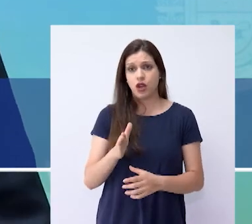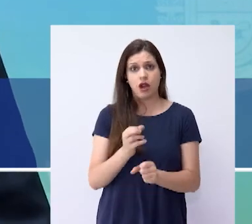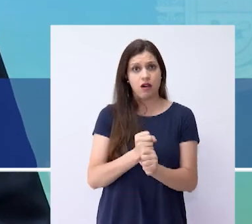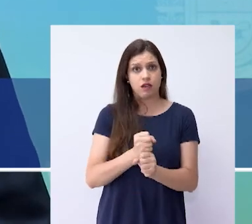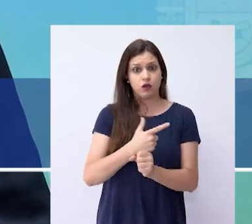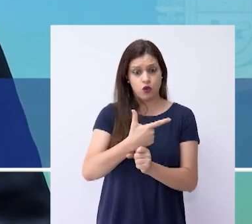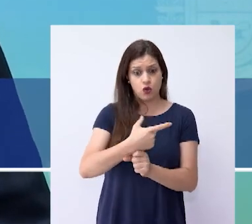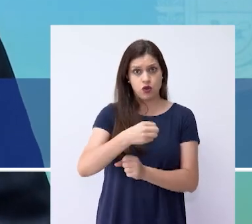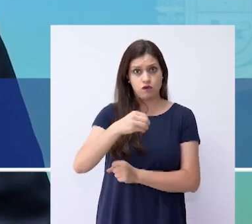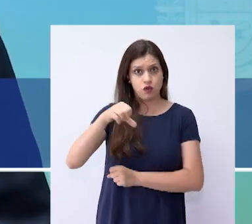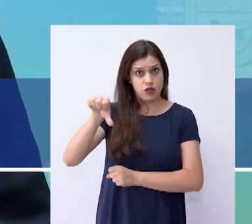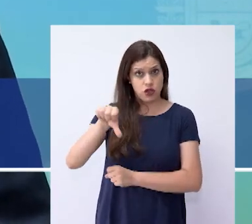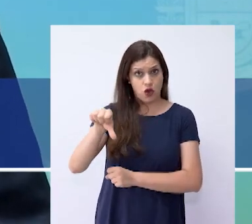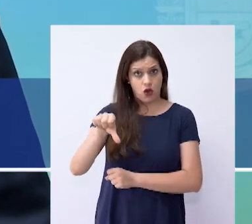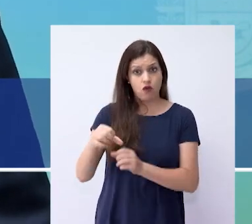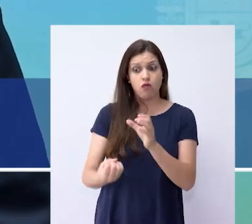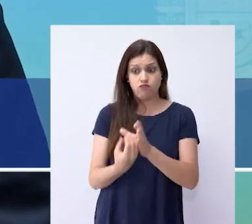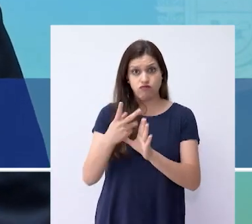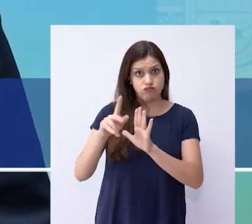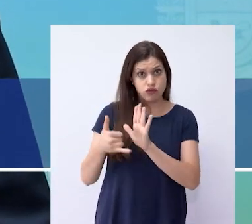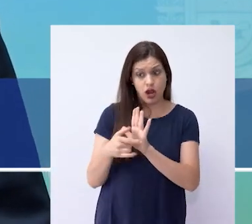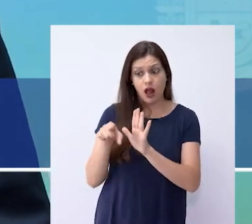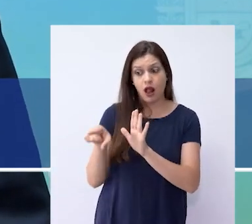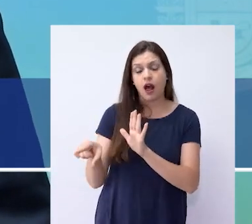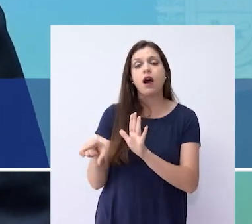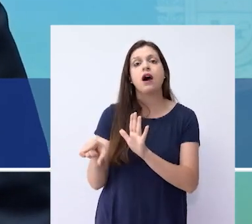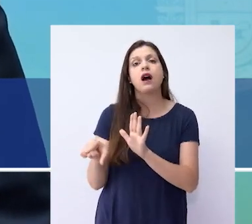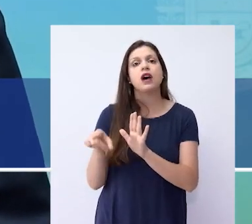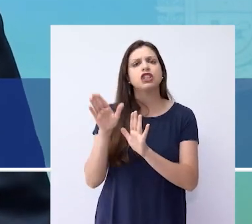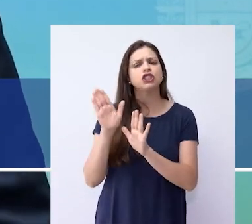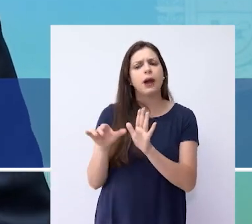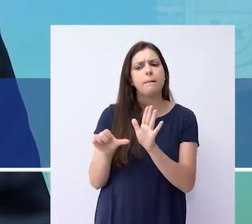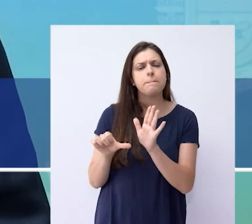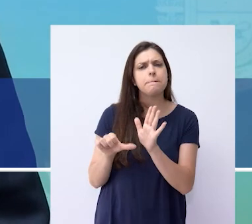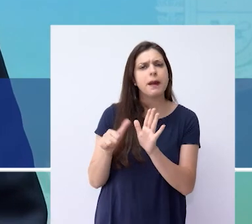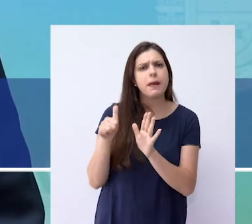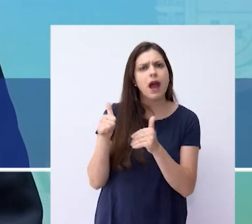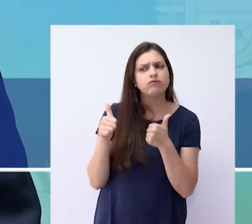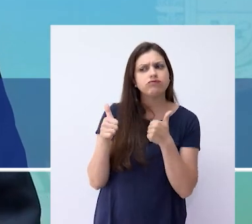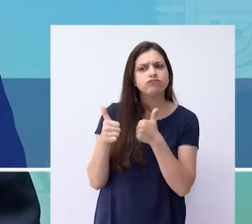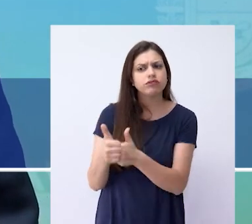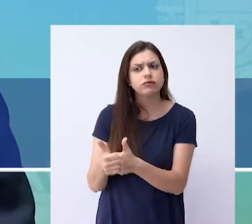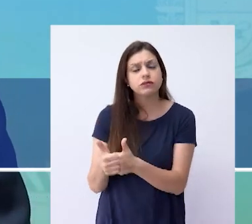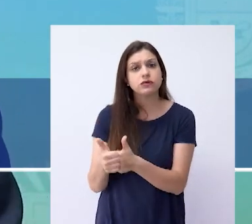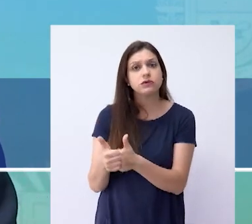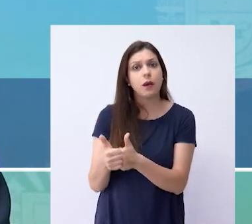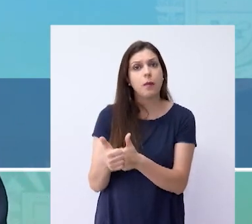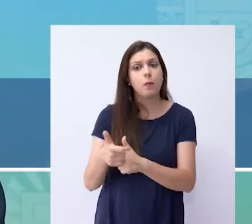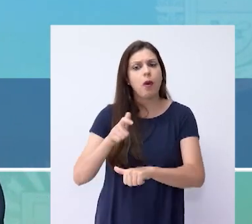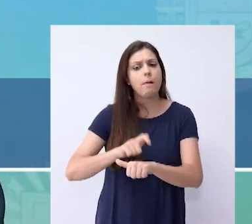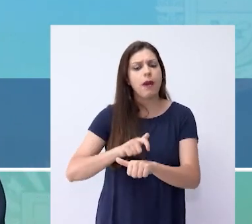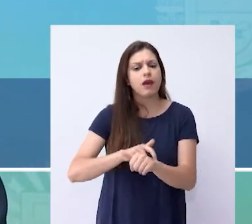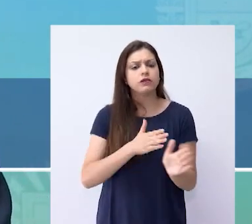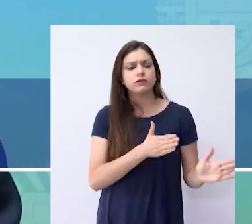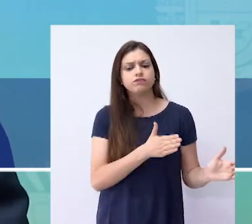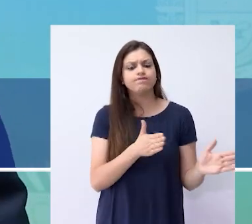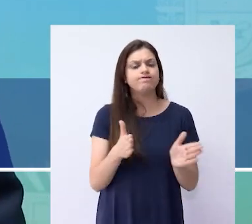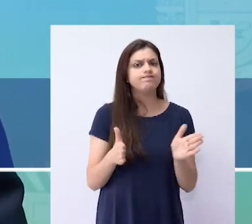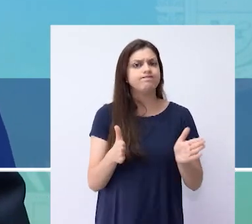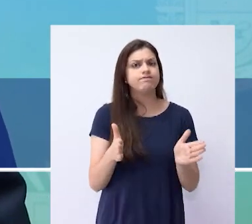implantado em 2009, ele teve a sua primeira aproximação, ou seja, a sua primeira